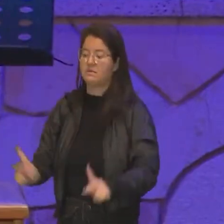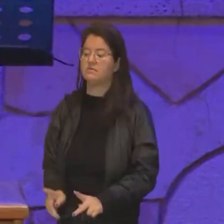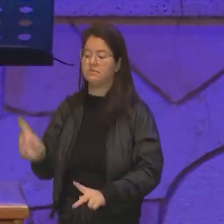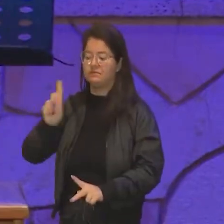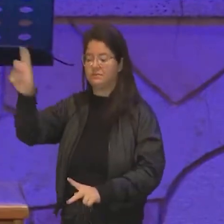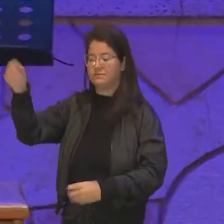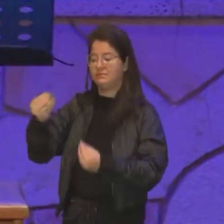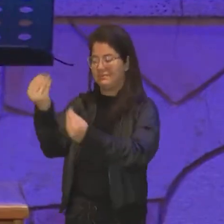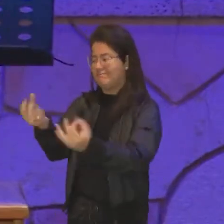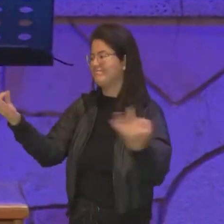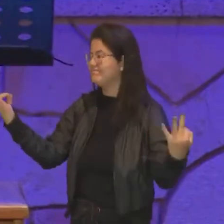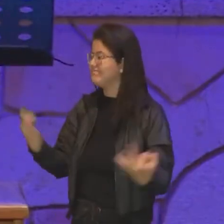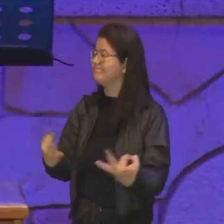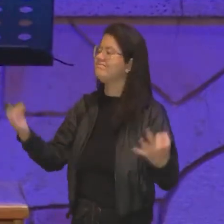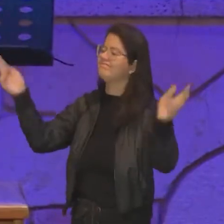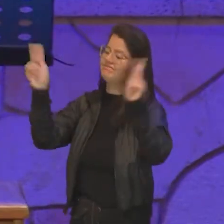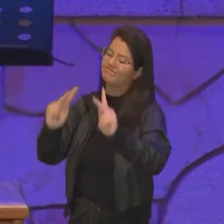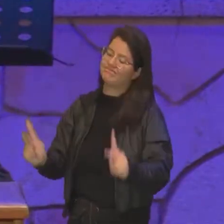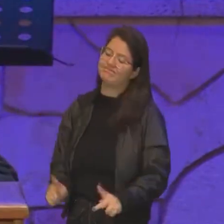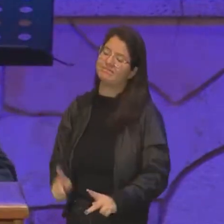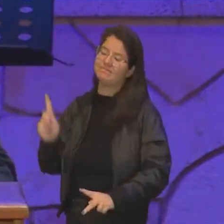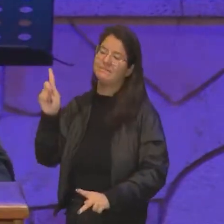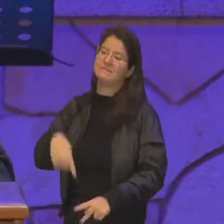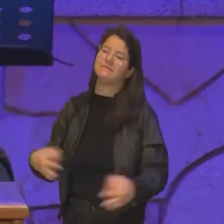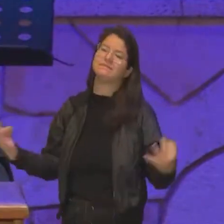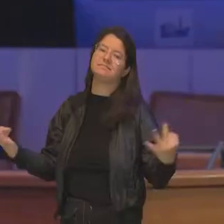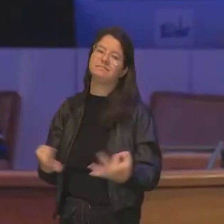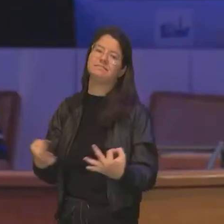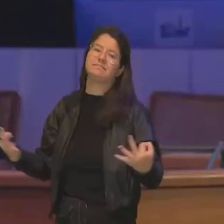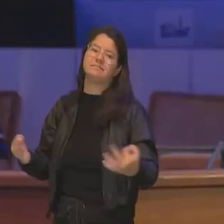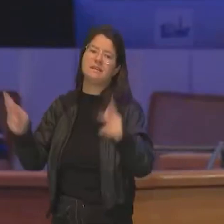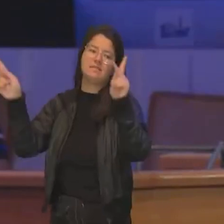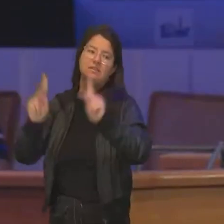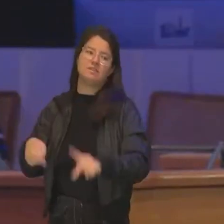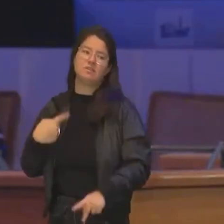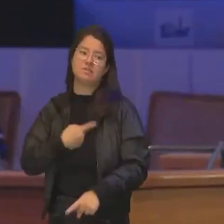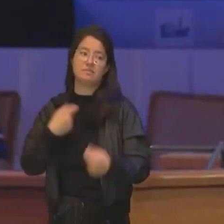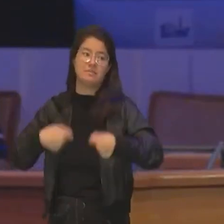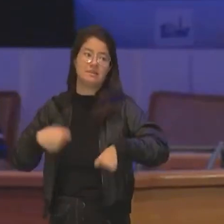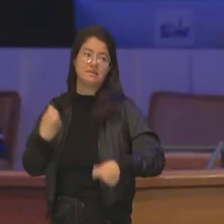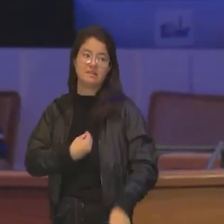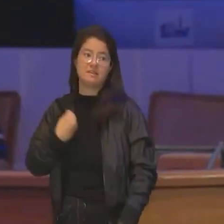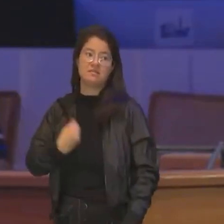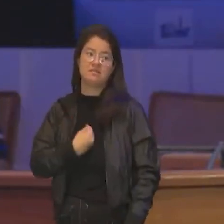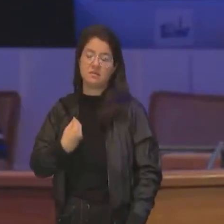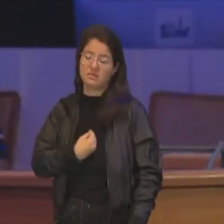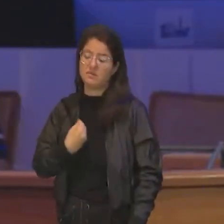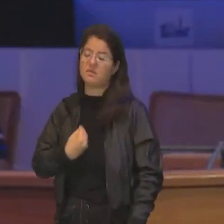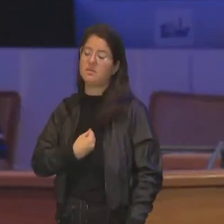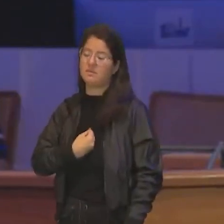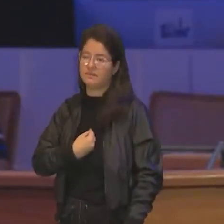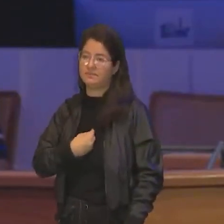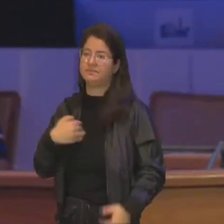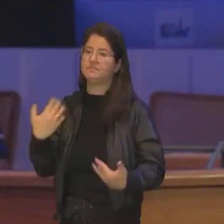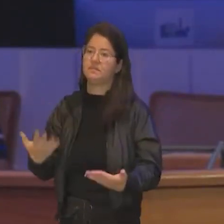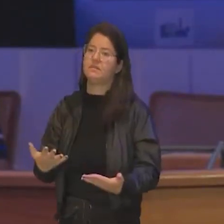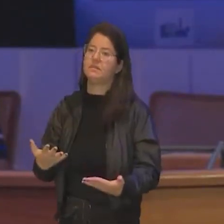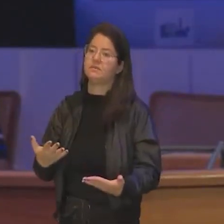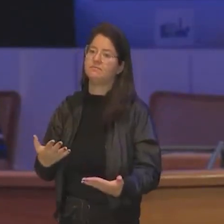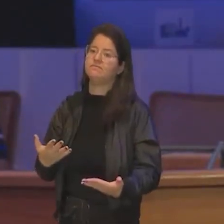é a perfeita paz, é o perfeito estado que nós poderíamos viver e poderíamos transitar nele, vivendo nesta